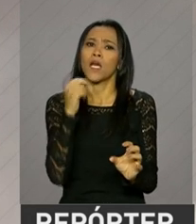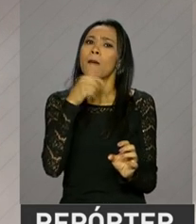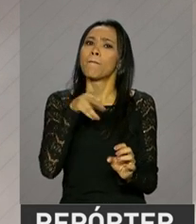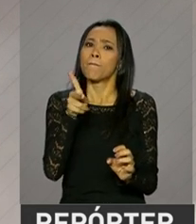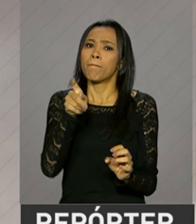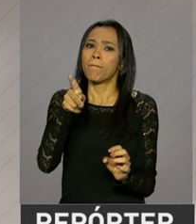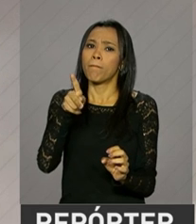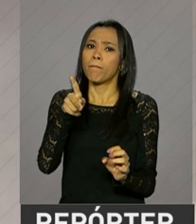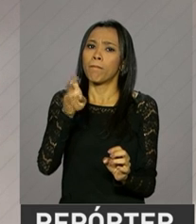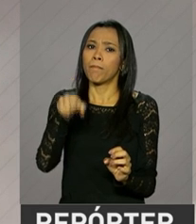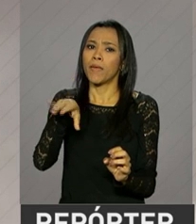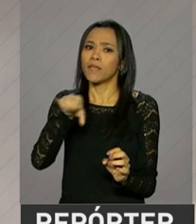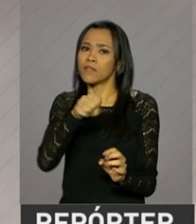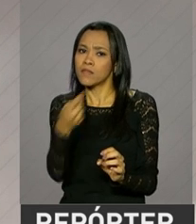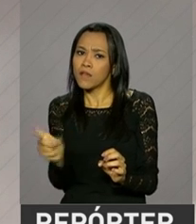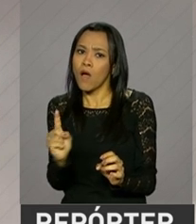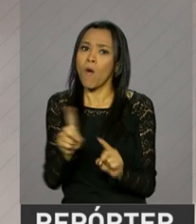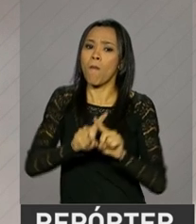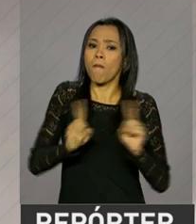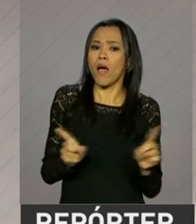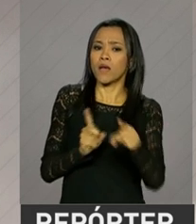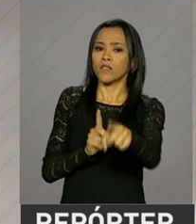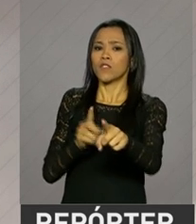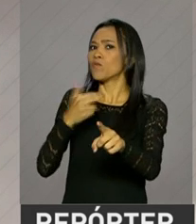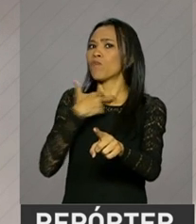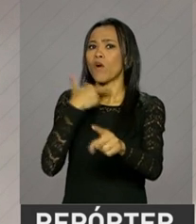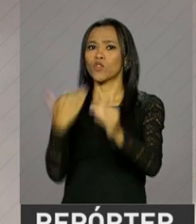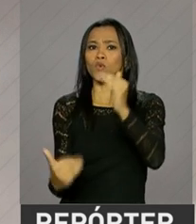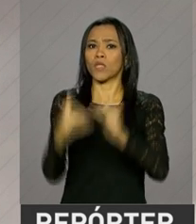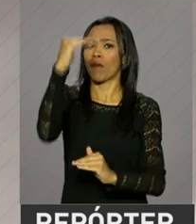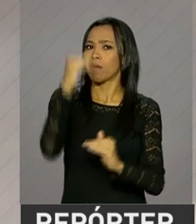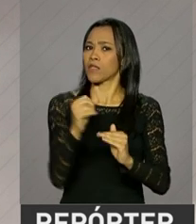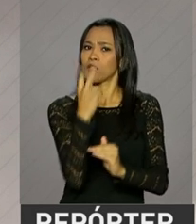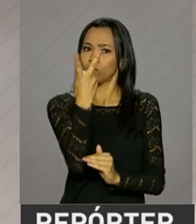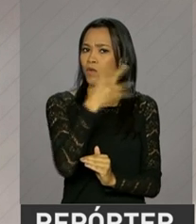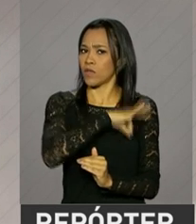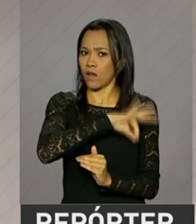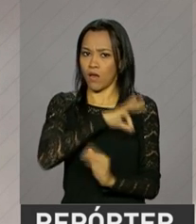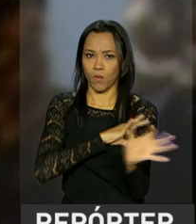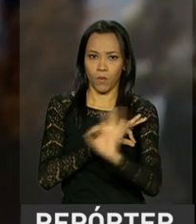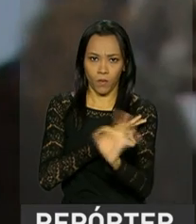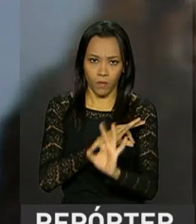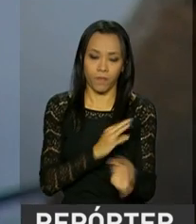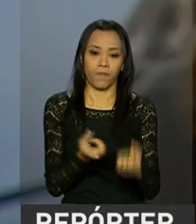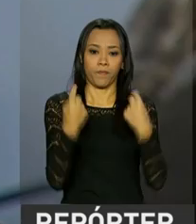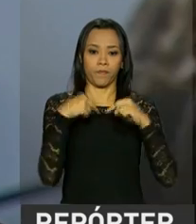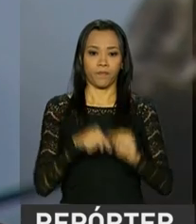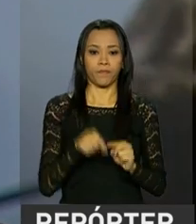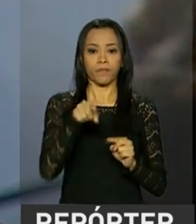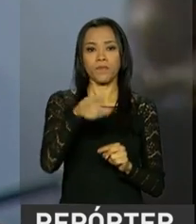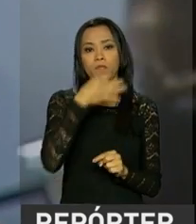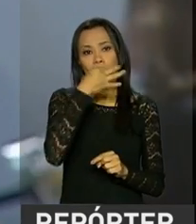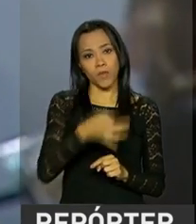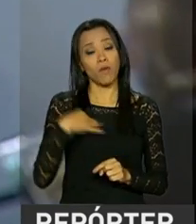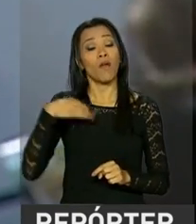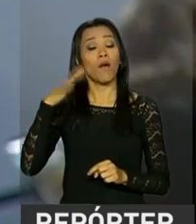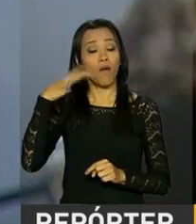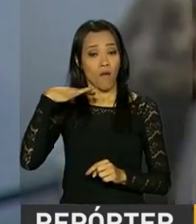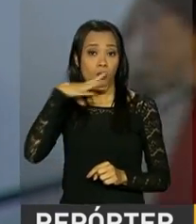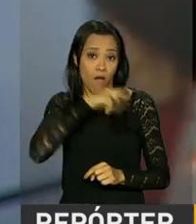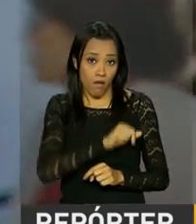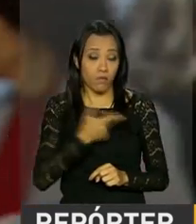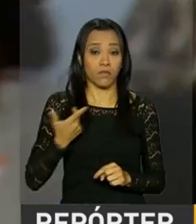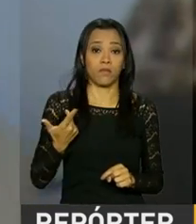pensão, por exemplo, mas o valor final não pode ultrapassar 2 salários mínimos. Eu acho que as sessões